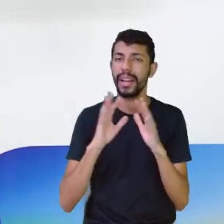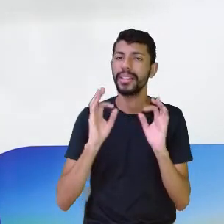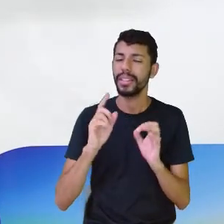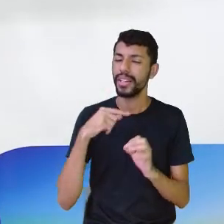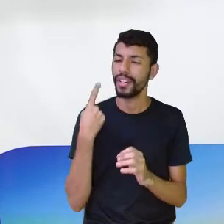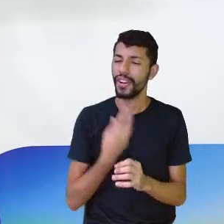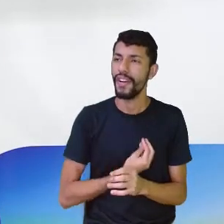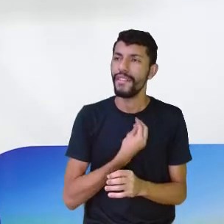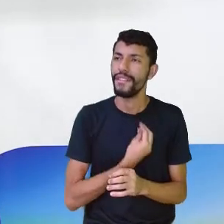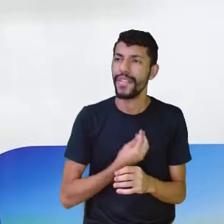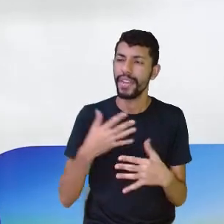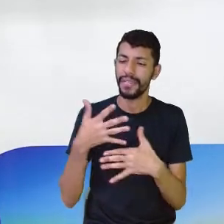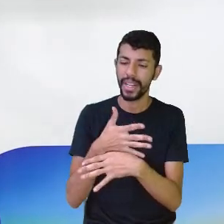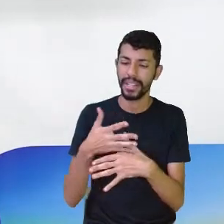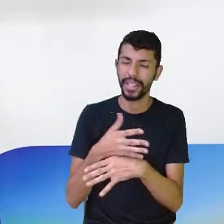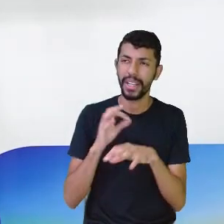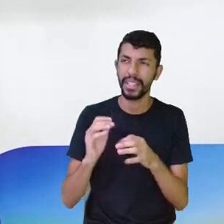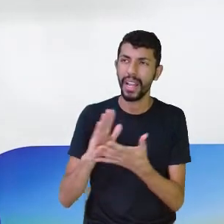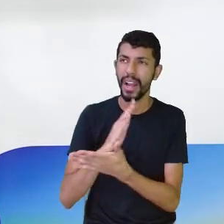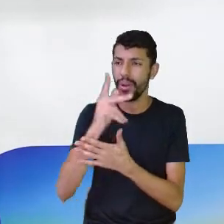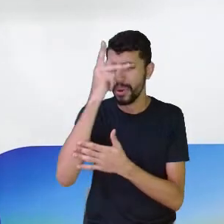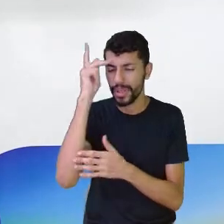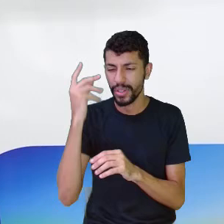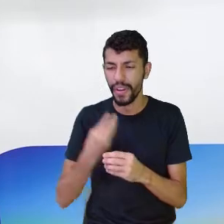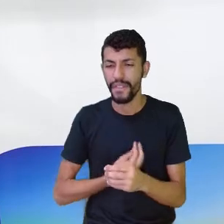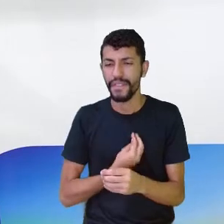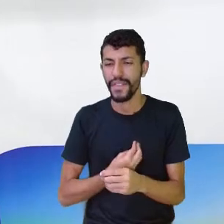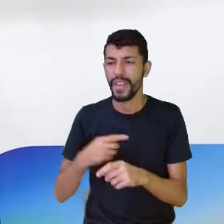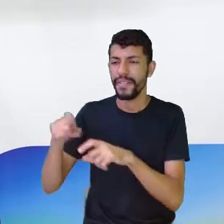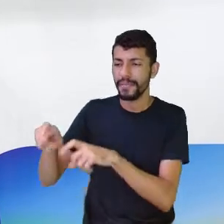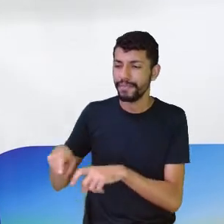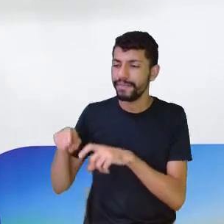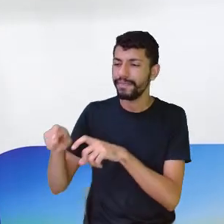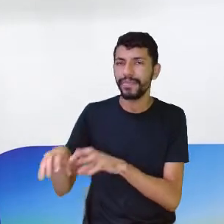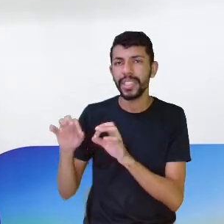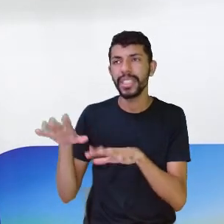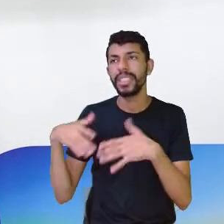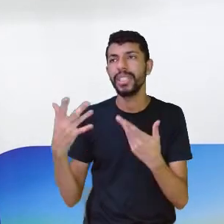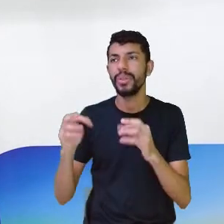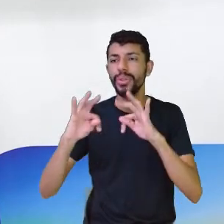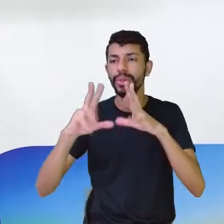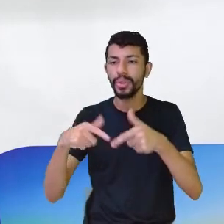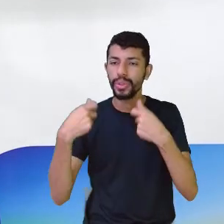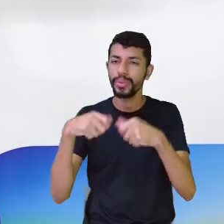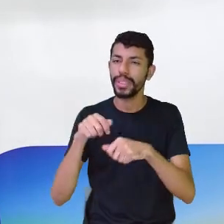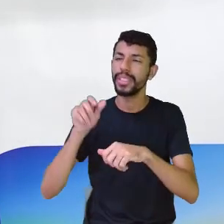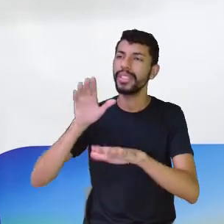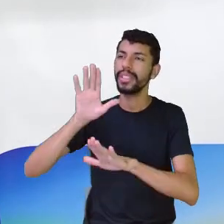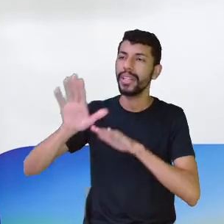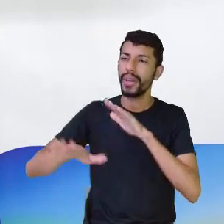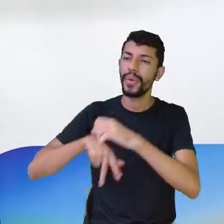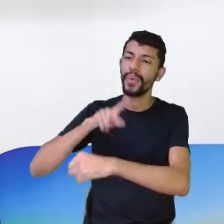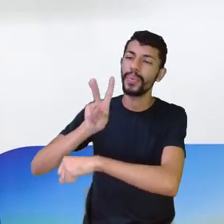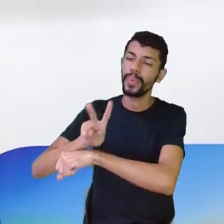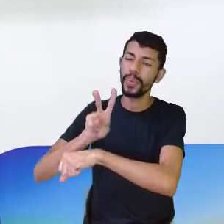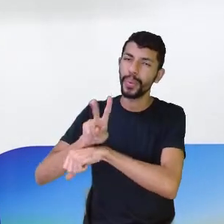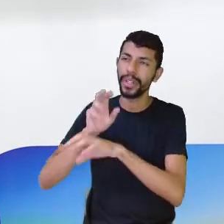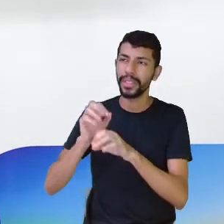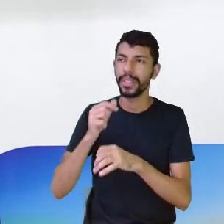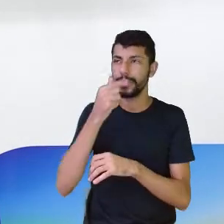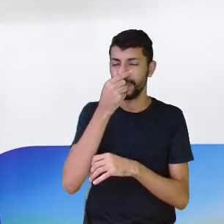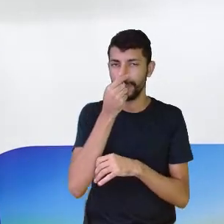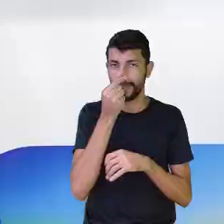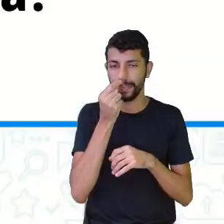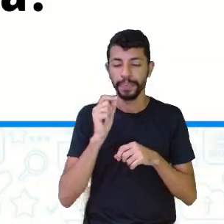nós vivemos na cidade, tem gente que vive no campo, então todos os espaços precisam ser preservados. O que podemos fazer